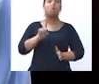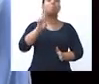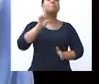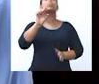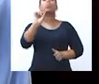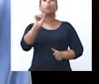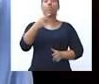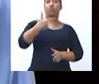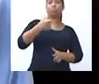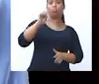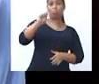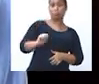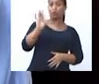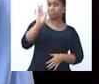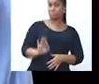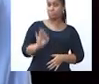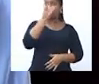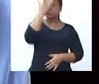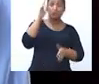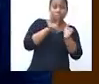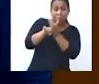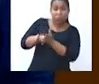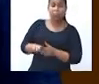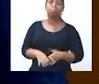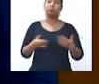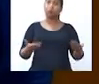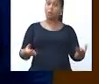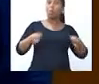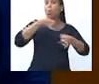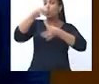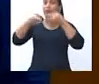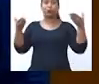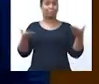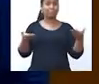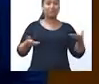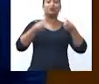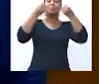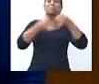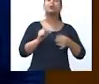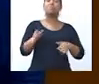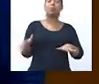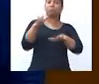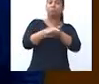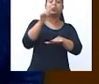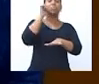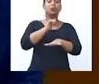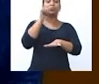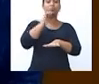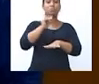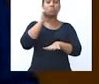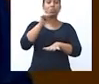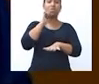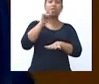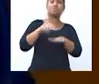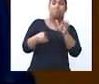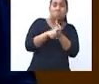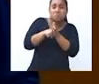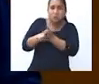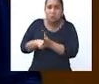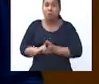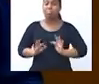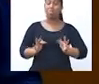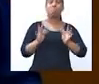apenas 28% do conjunto de pesquisadores. O ponto de vista dessa semana fala sobre a inserção das mulheres nos meios